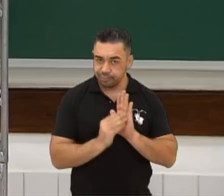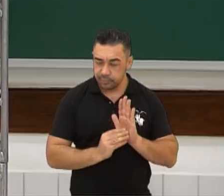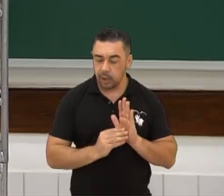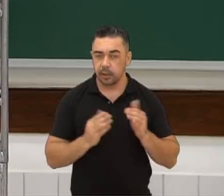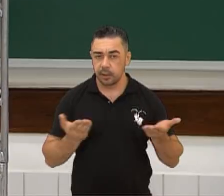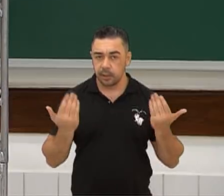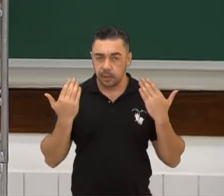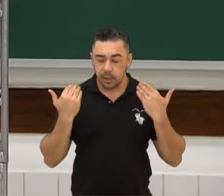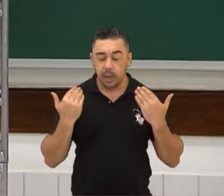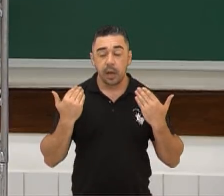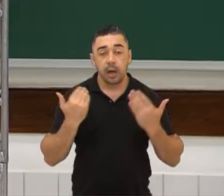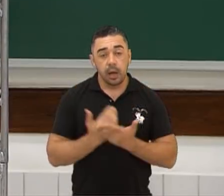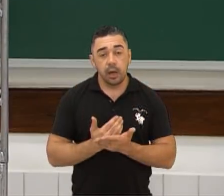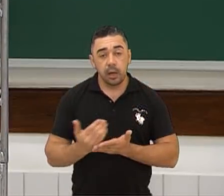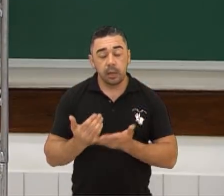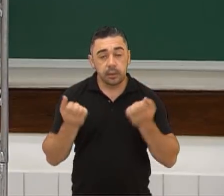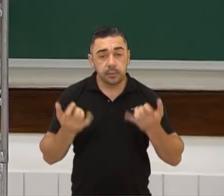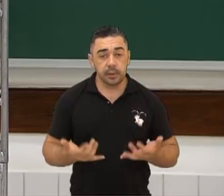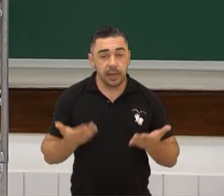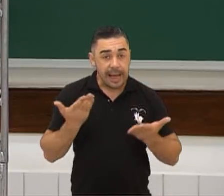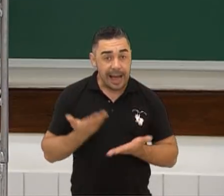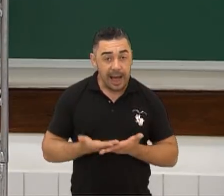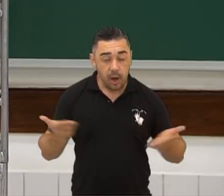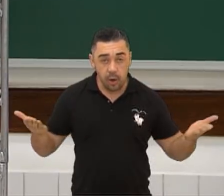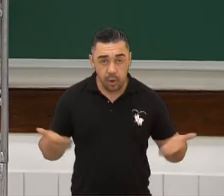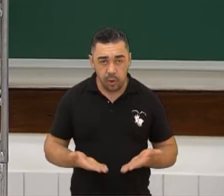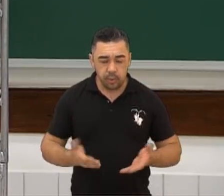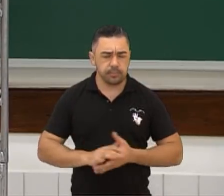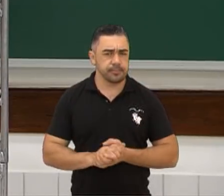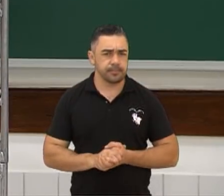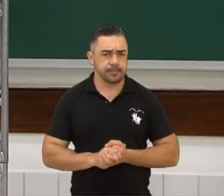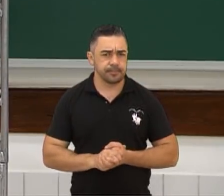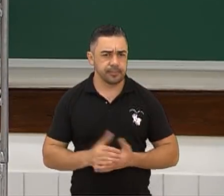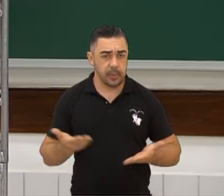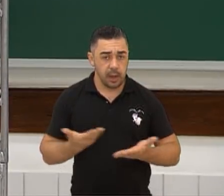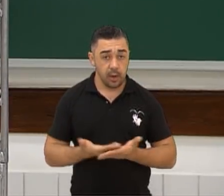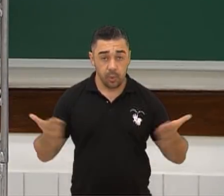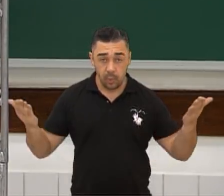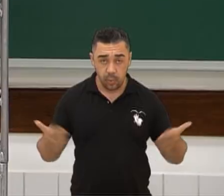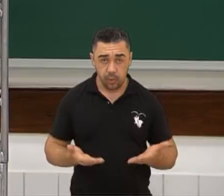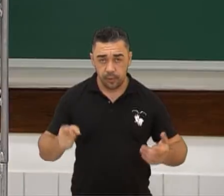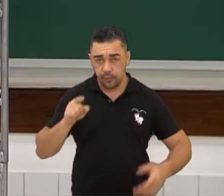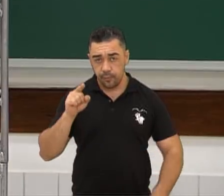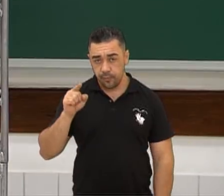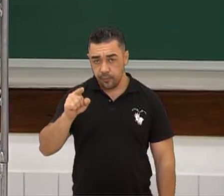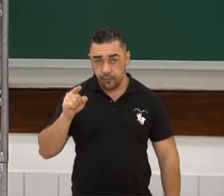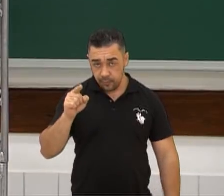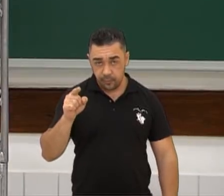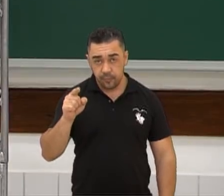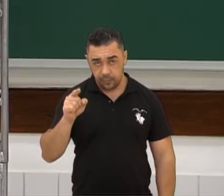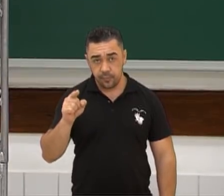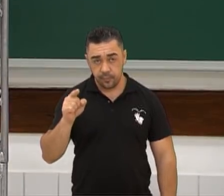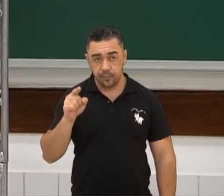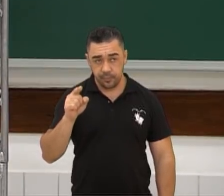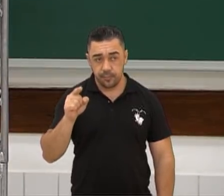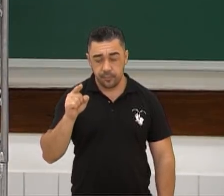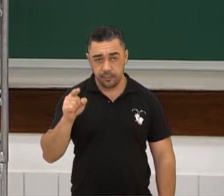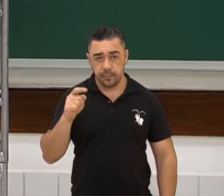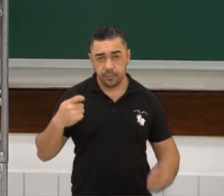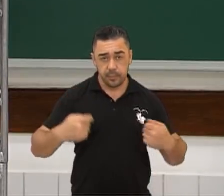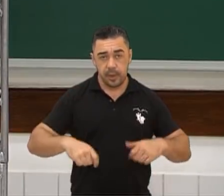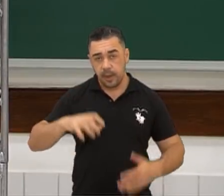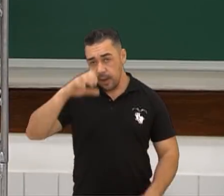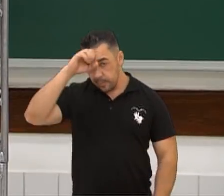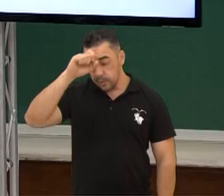gente pode começar a falar da aula de hoje. E para falar da aula de hoje, você vai aprender